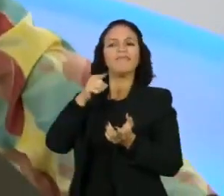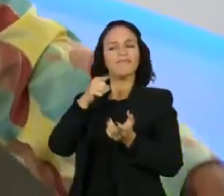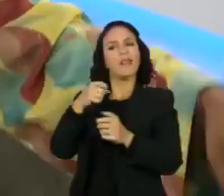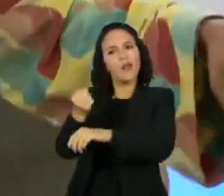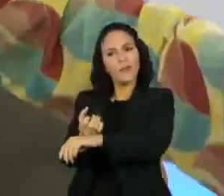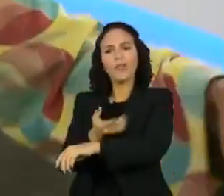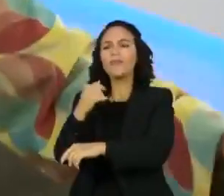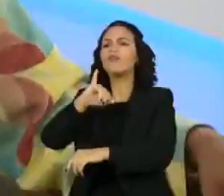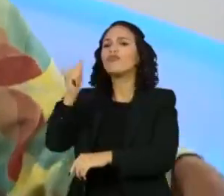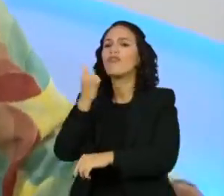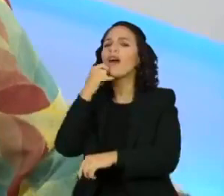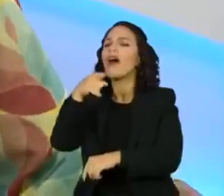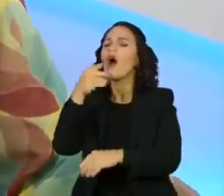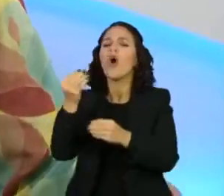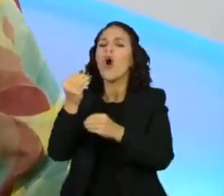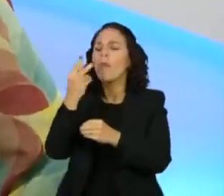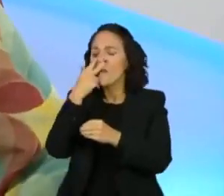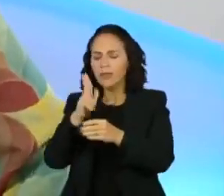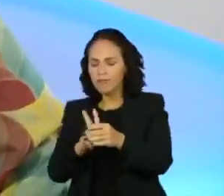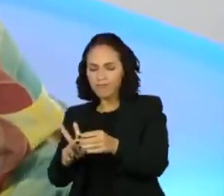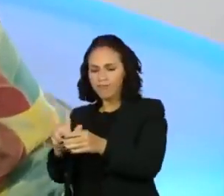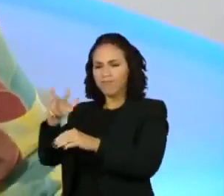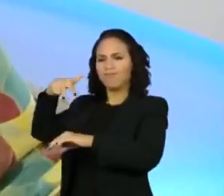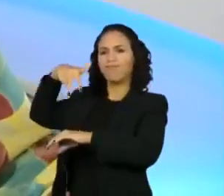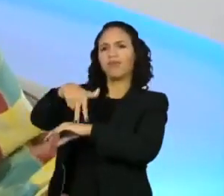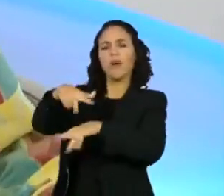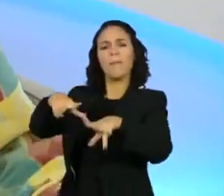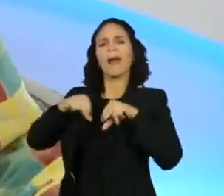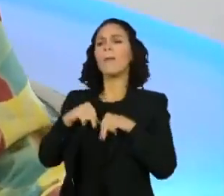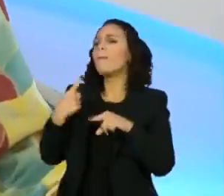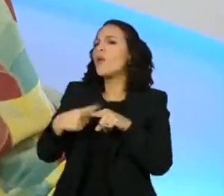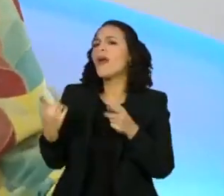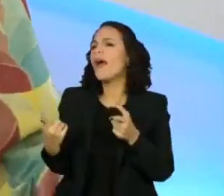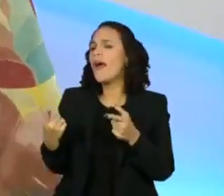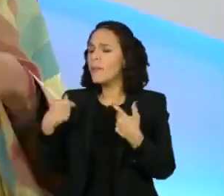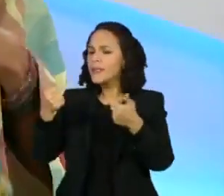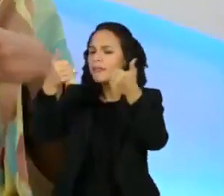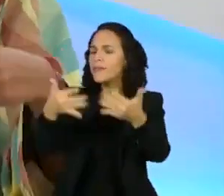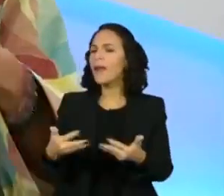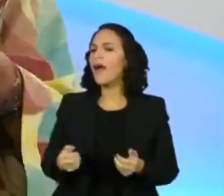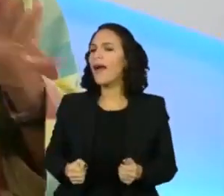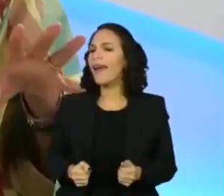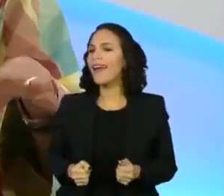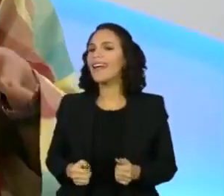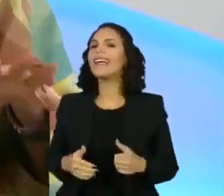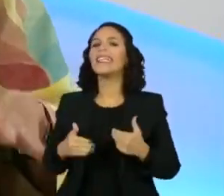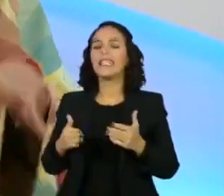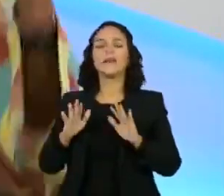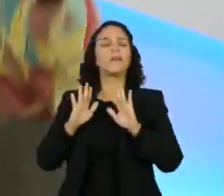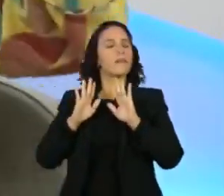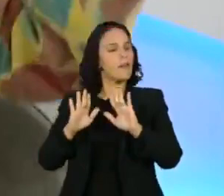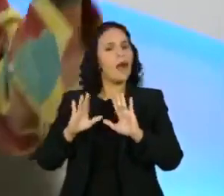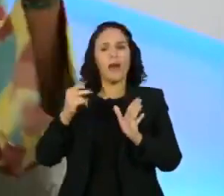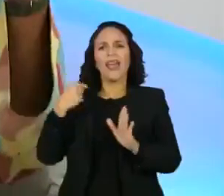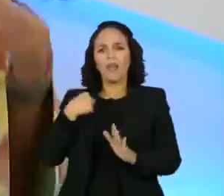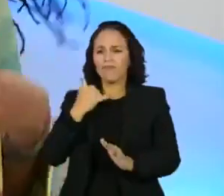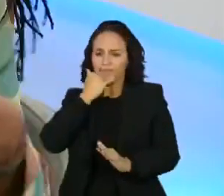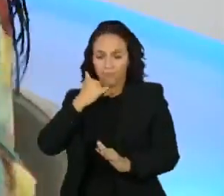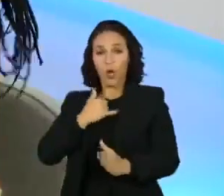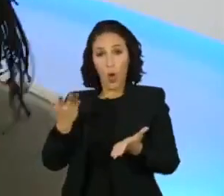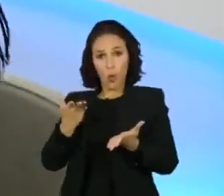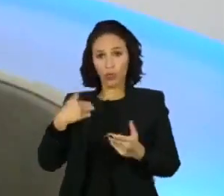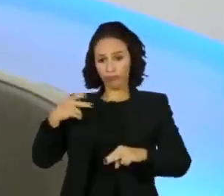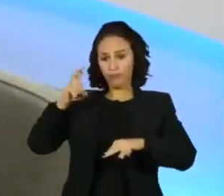tem que justificar de onde ela veio, que buraco que ela veio para merecer estar aí. Né? Então, eu acho... Mas eu perdoo totalmente. Inclusive, eu acho que só estou sentada